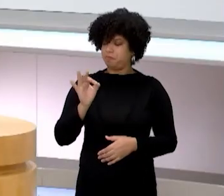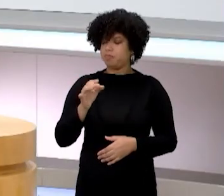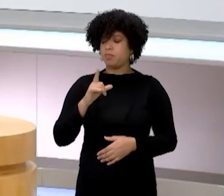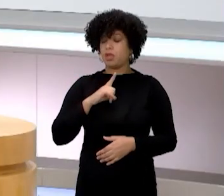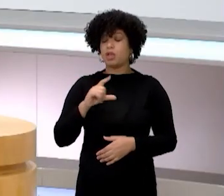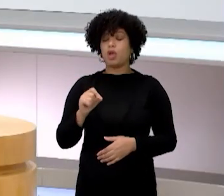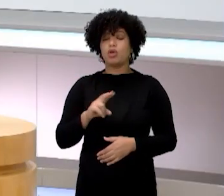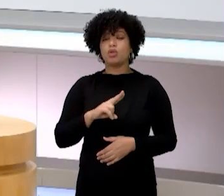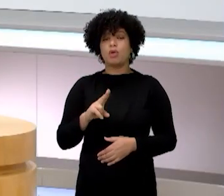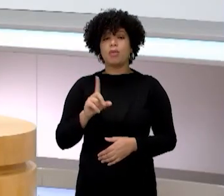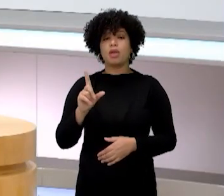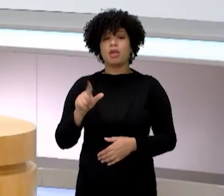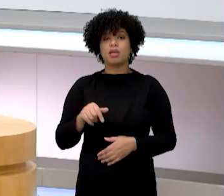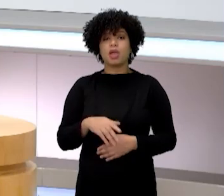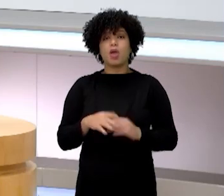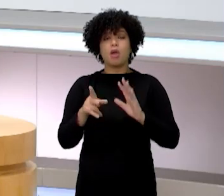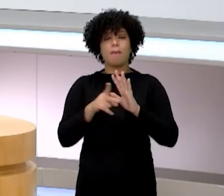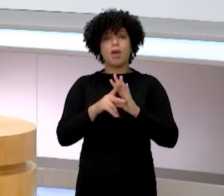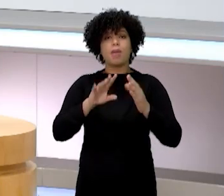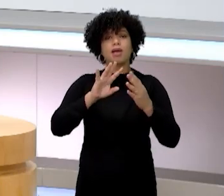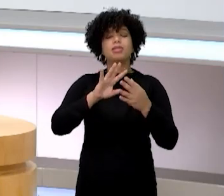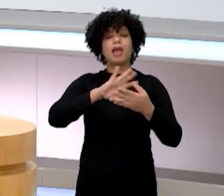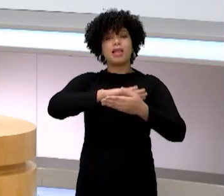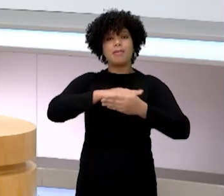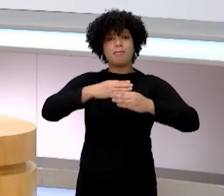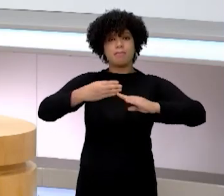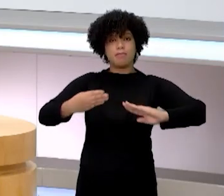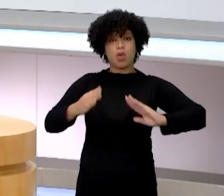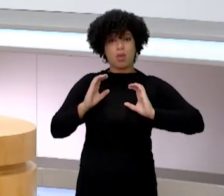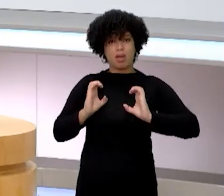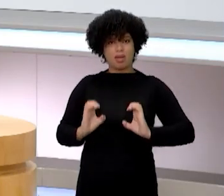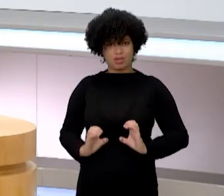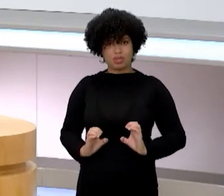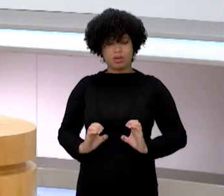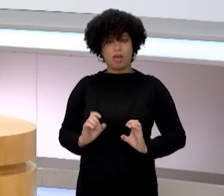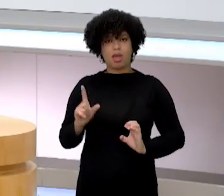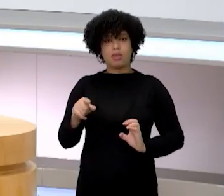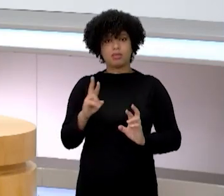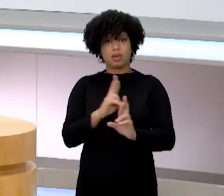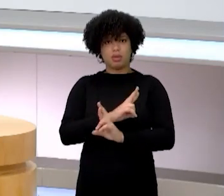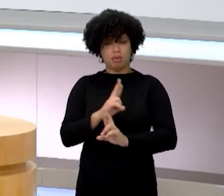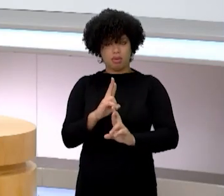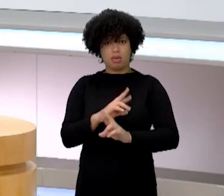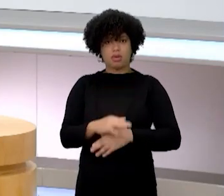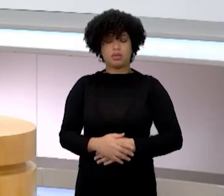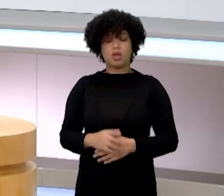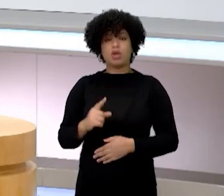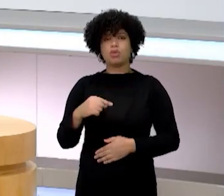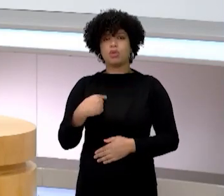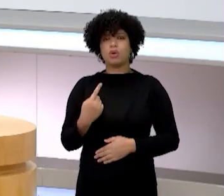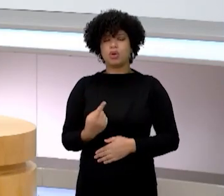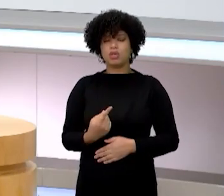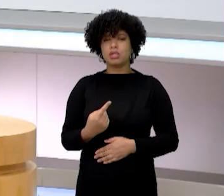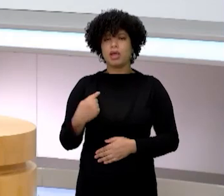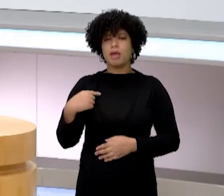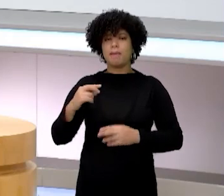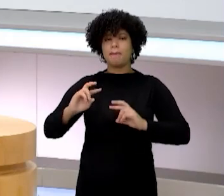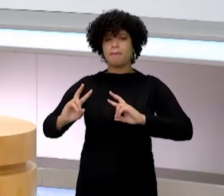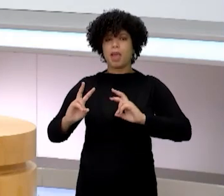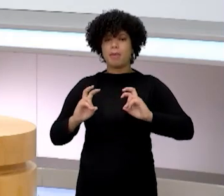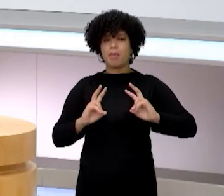a bioética sendo envolvida, né? Será que, por exemplo, a gente ter acesso ao nosso